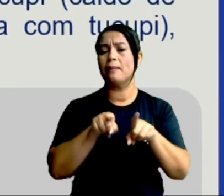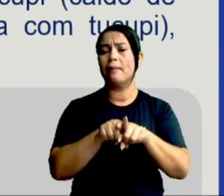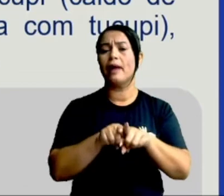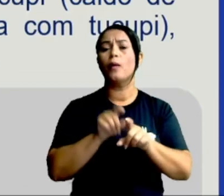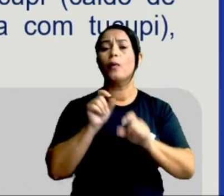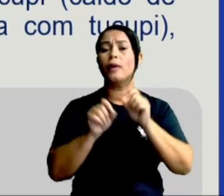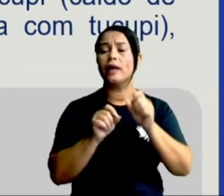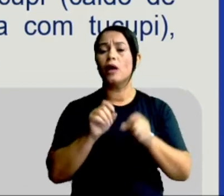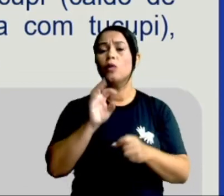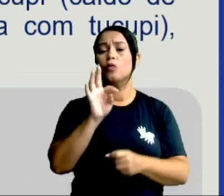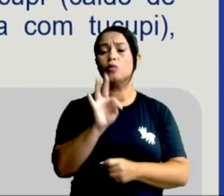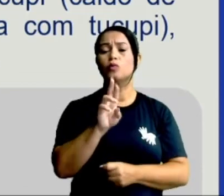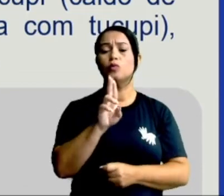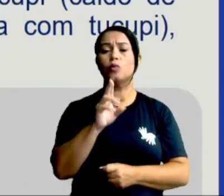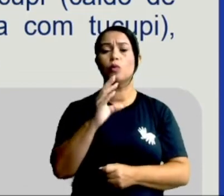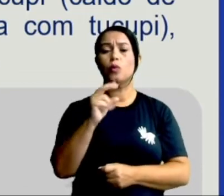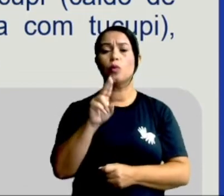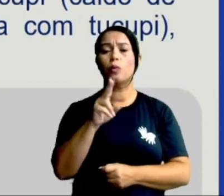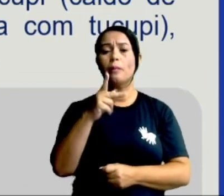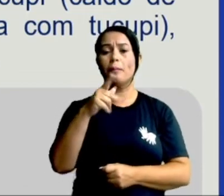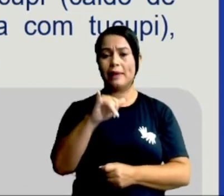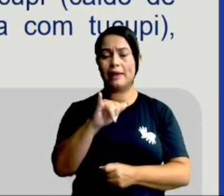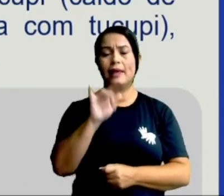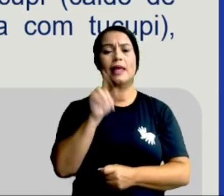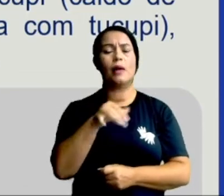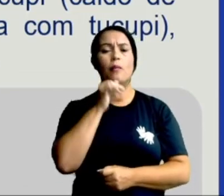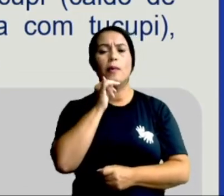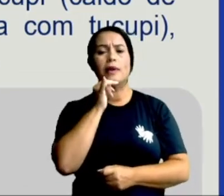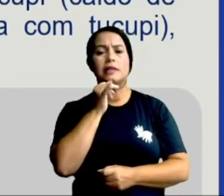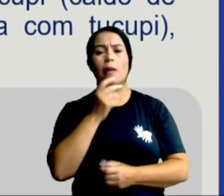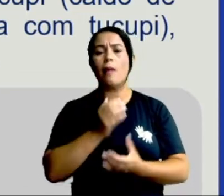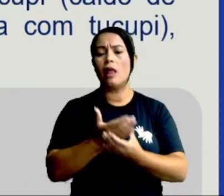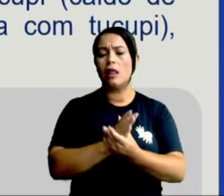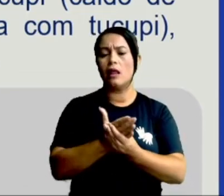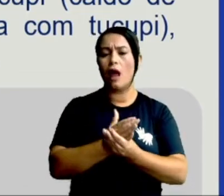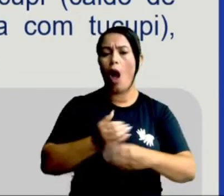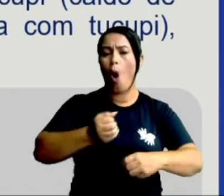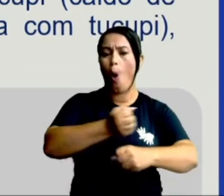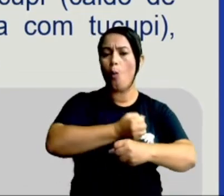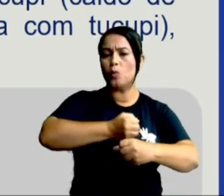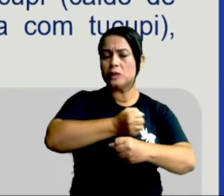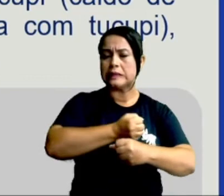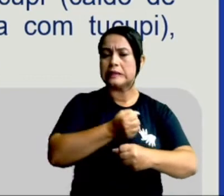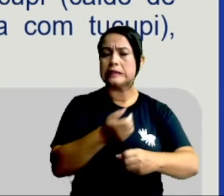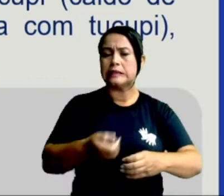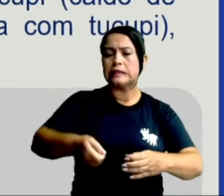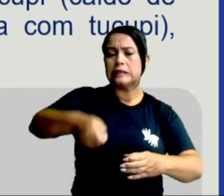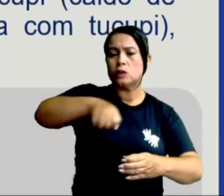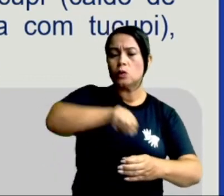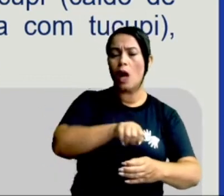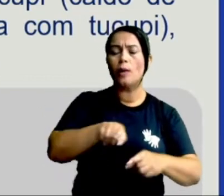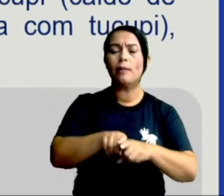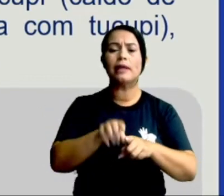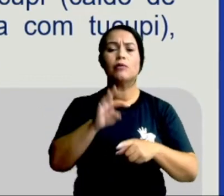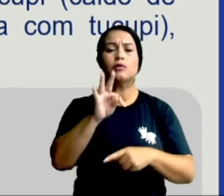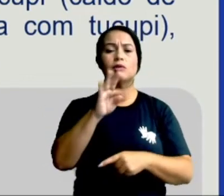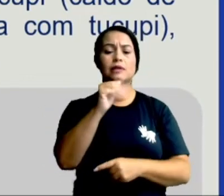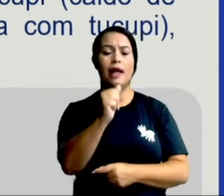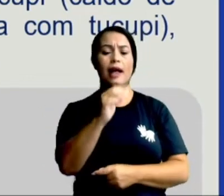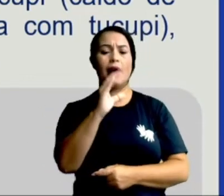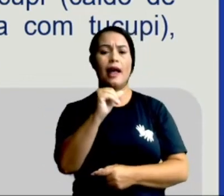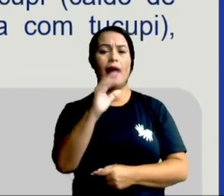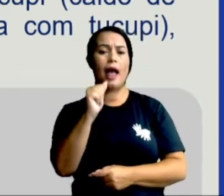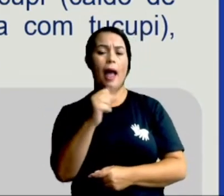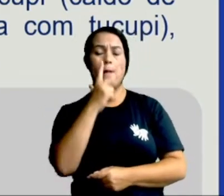nortista são o tucupi, que é um tipo de caldo de mandioca cozida. Temos o tacacá, que é uma espécie de